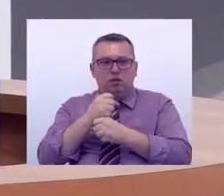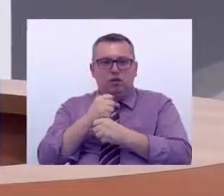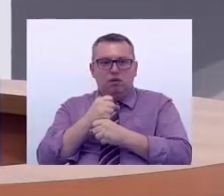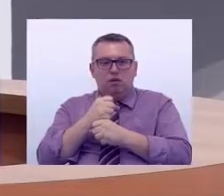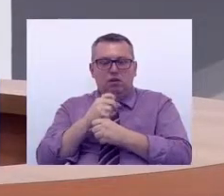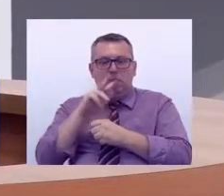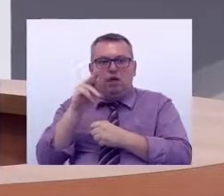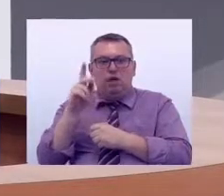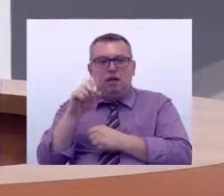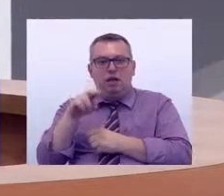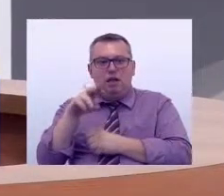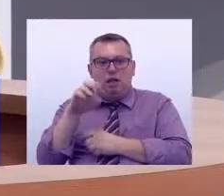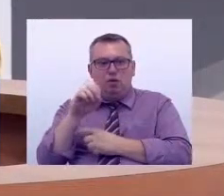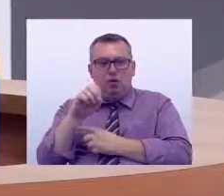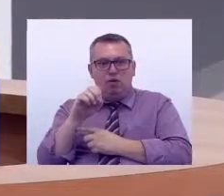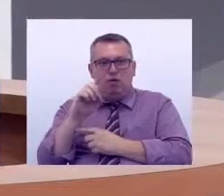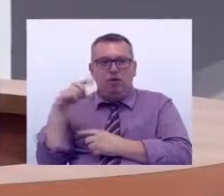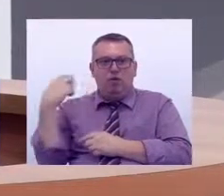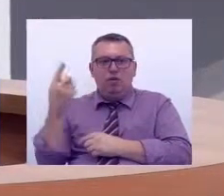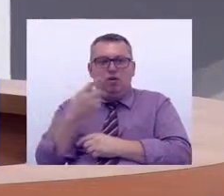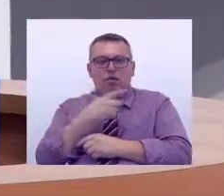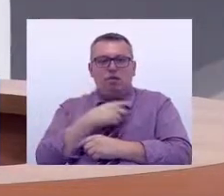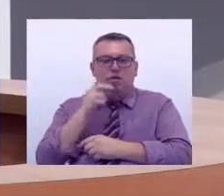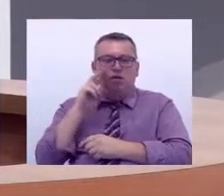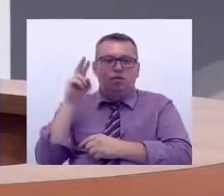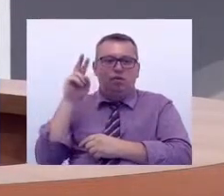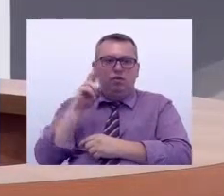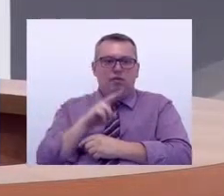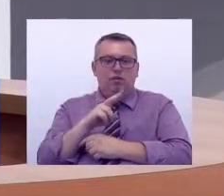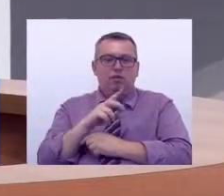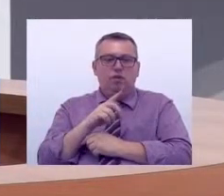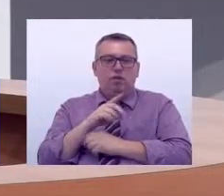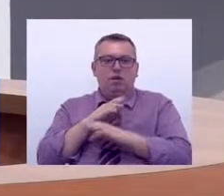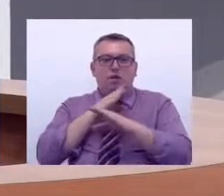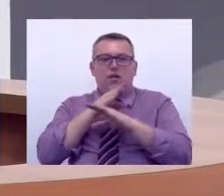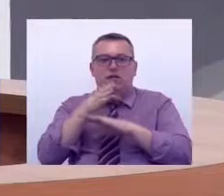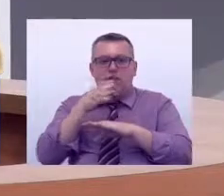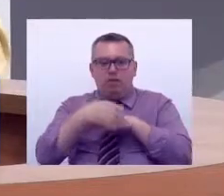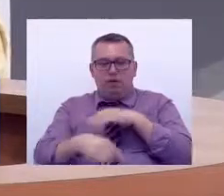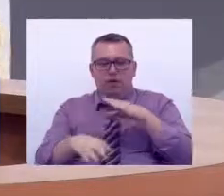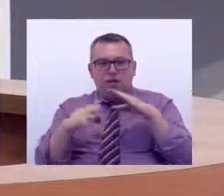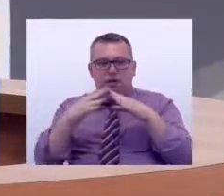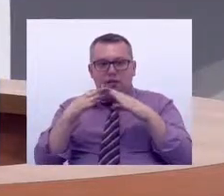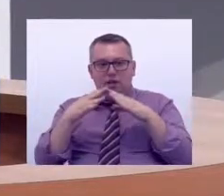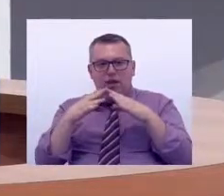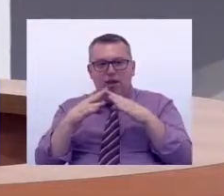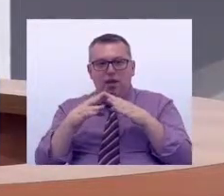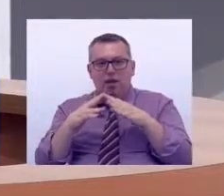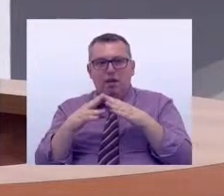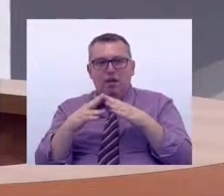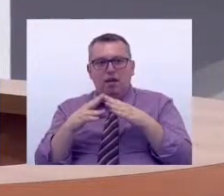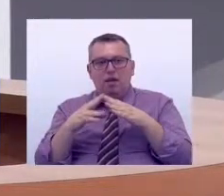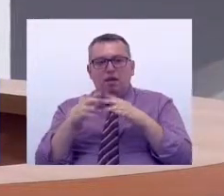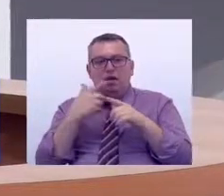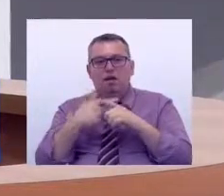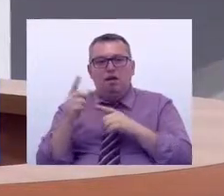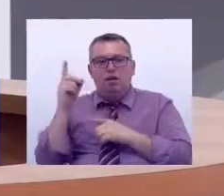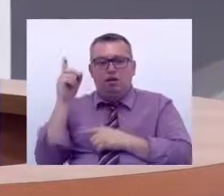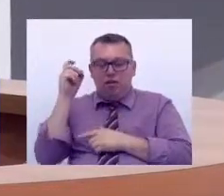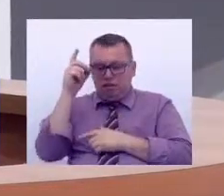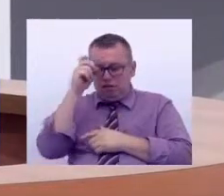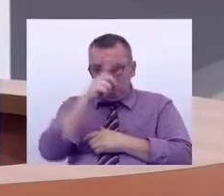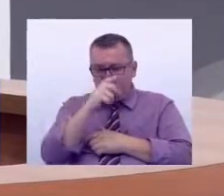Heleno, nós escutamos, recorrem a esta casa sobre a